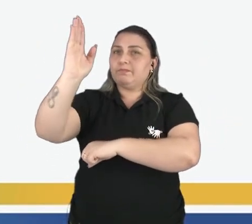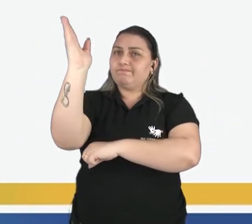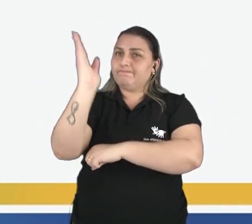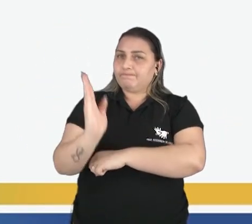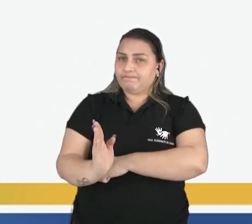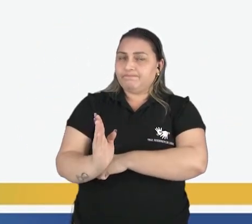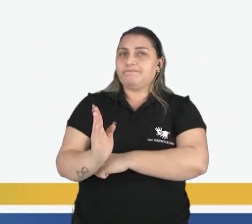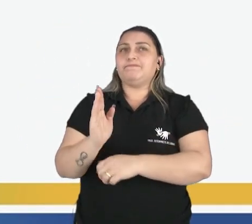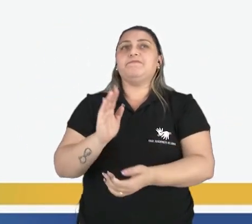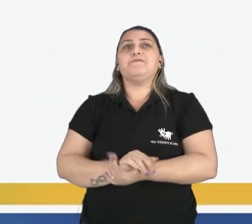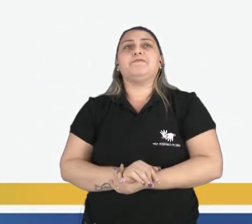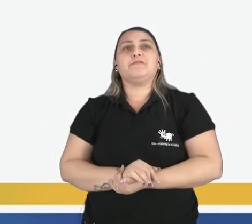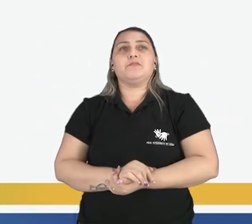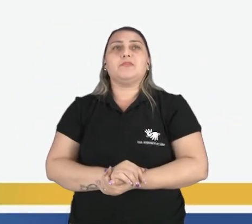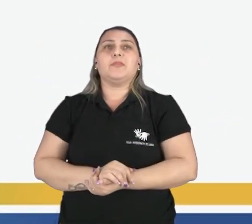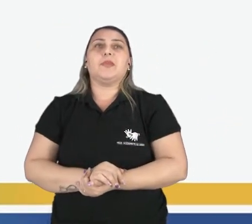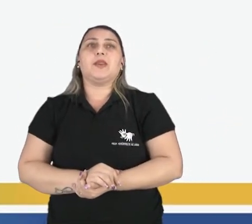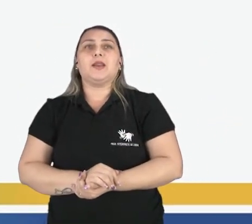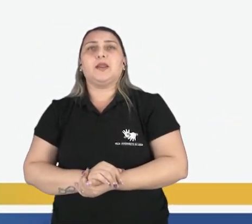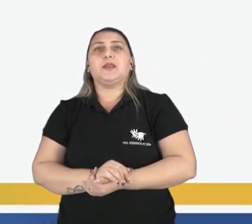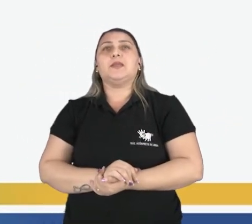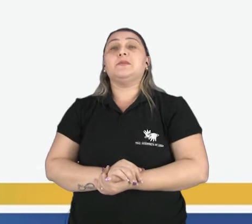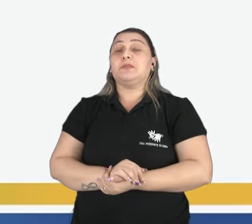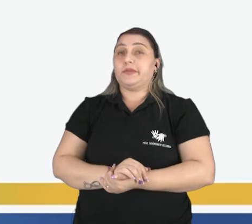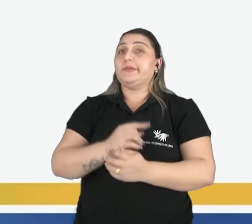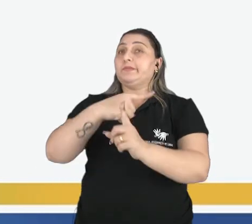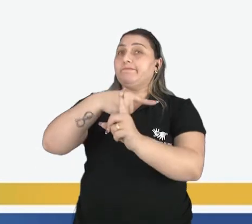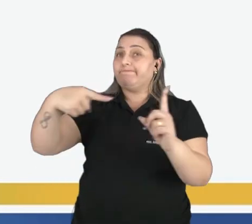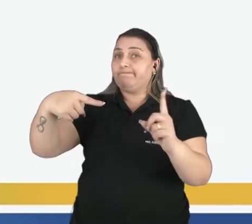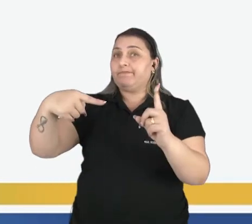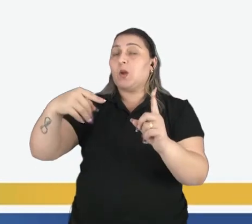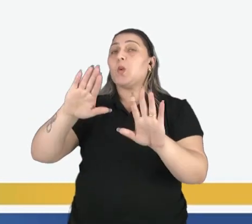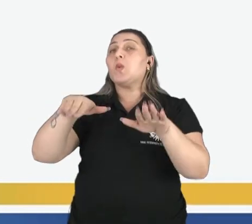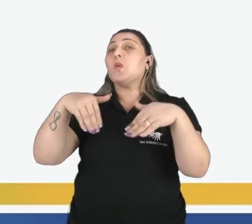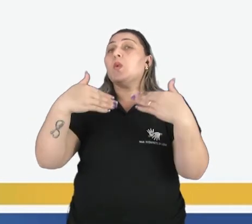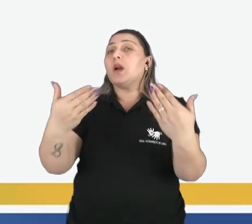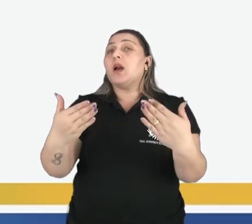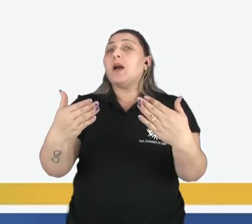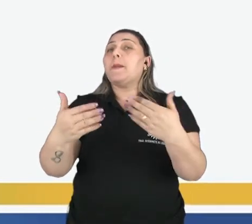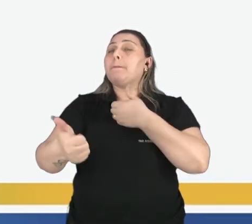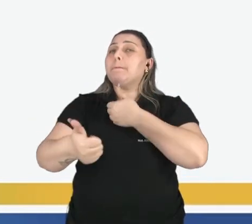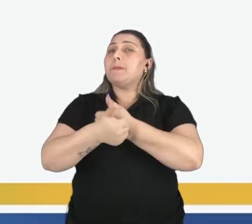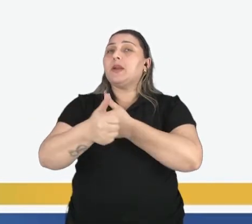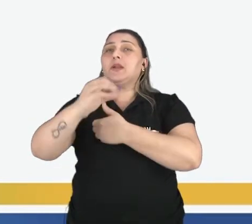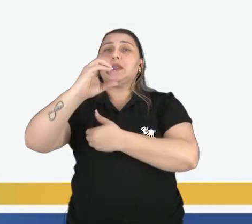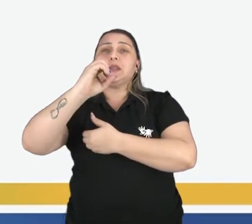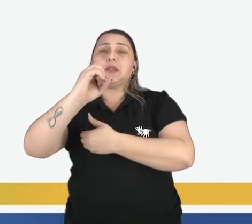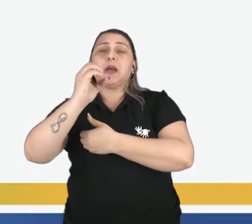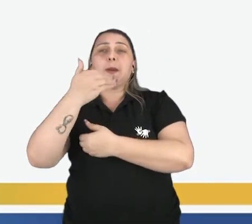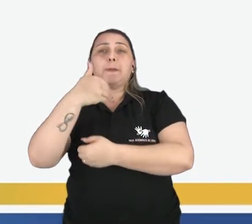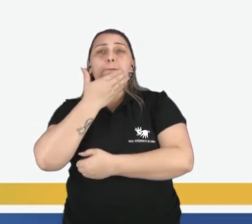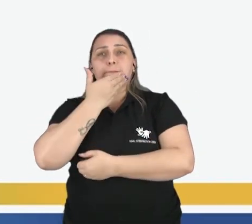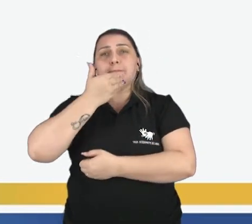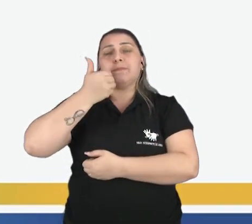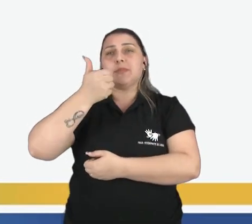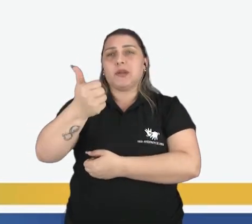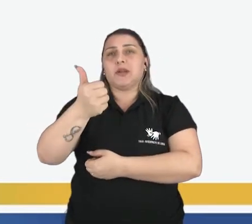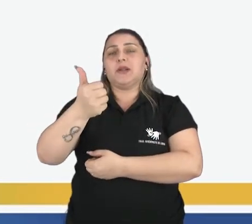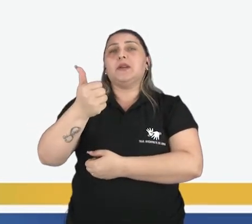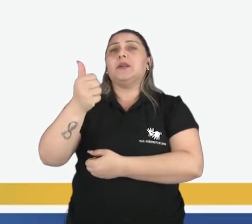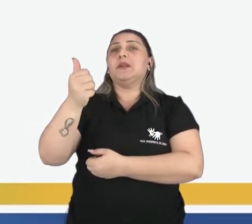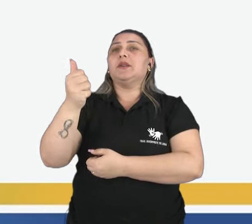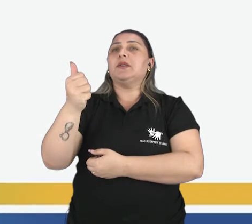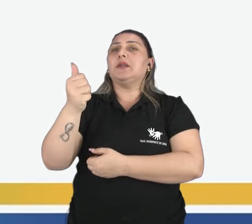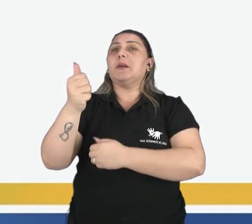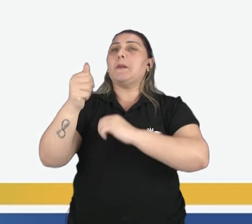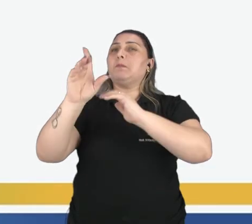nós estamos aí numa zona intermediária, pela metade. Então, à medida que se aproxima de 0, melhor fica, então, menor